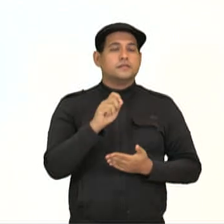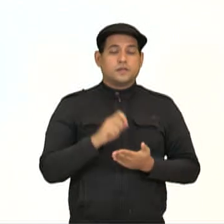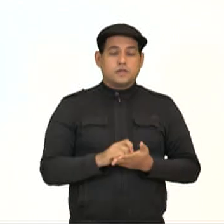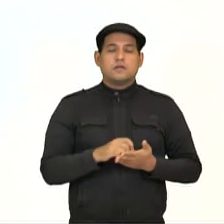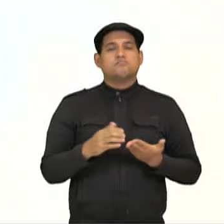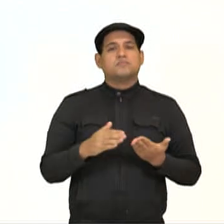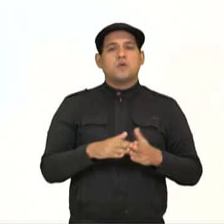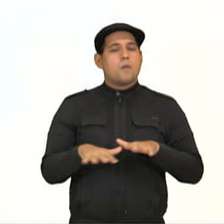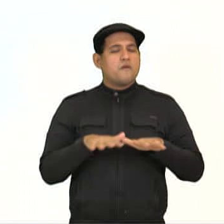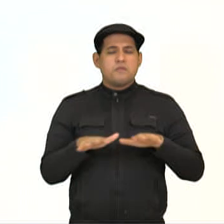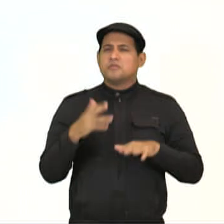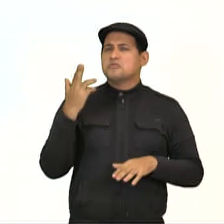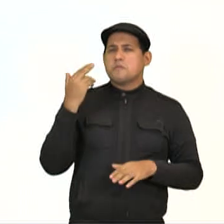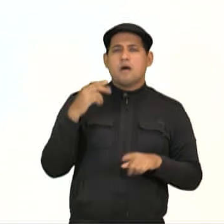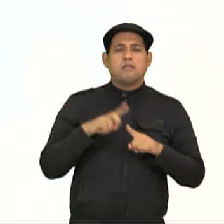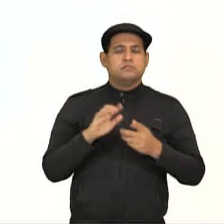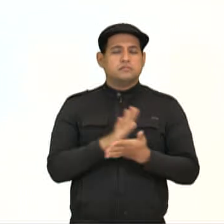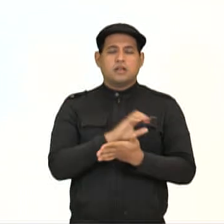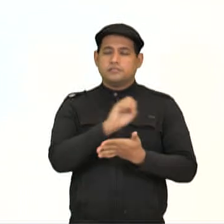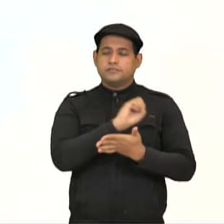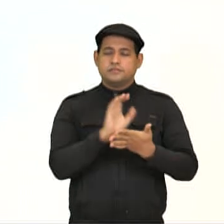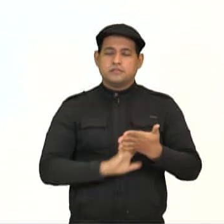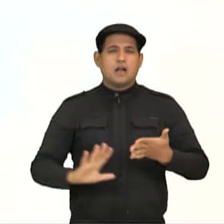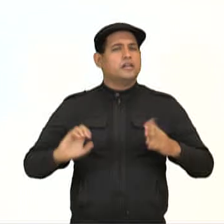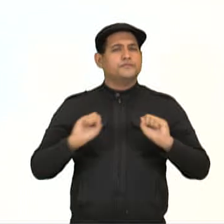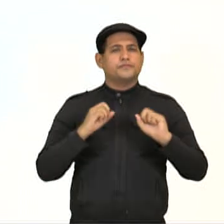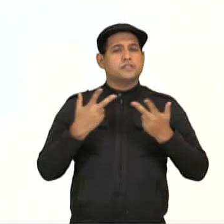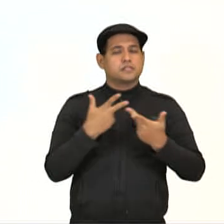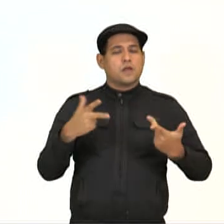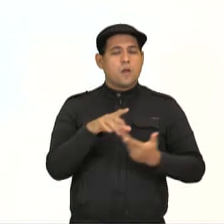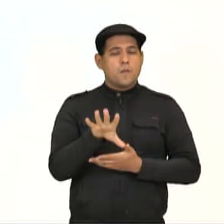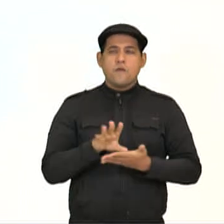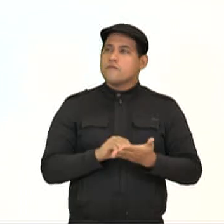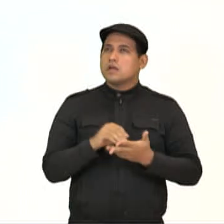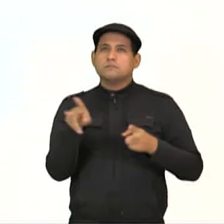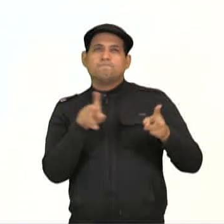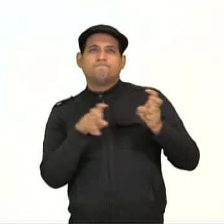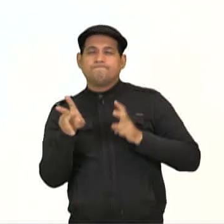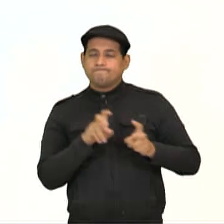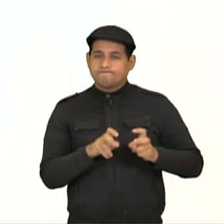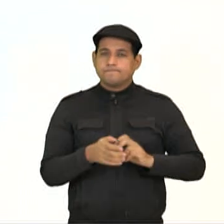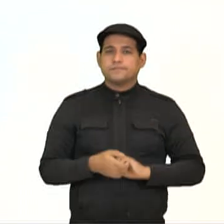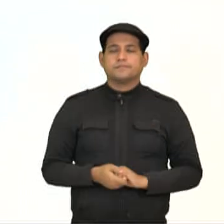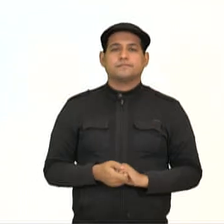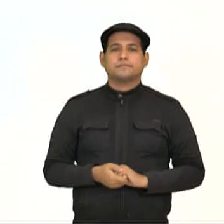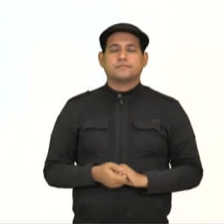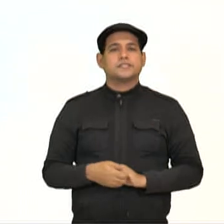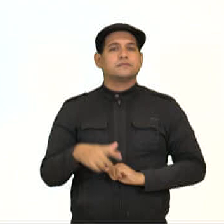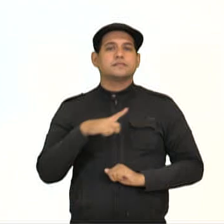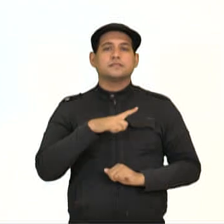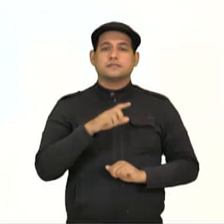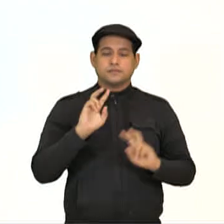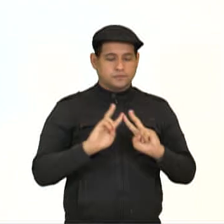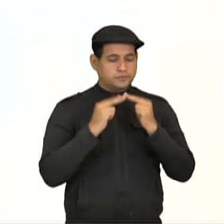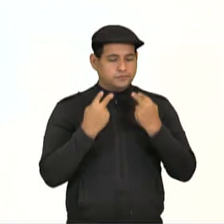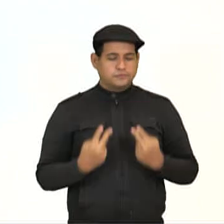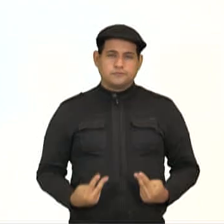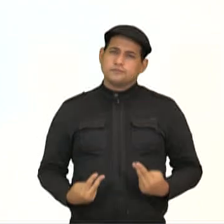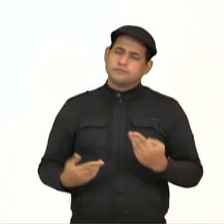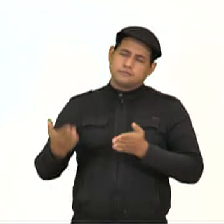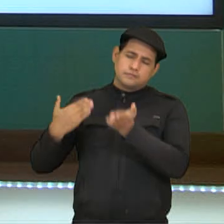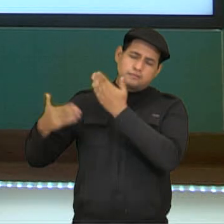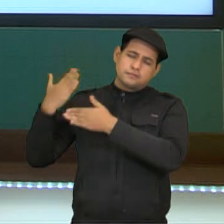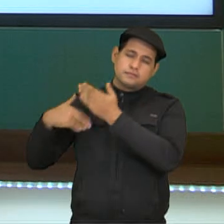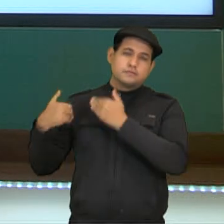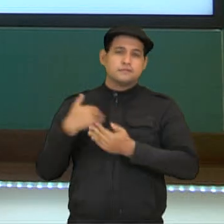movimentos naturais de atividade física, então da imitação dos movimentos naturais de atividade física, que acompanha o ser humano desde as suas